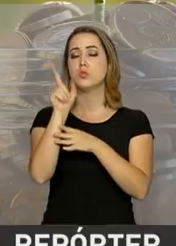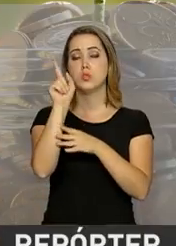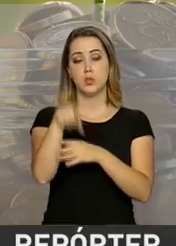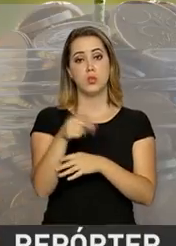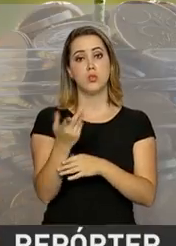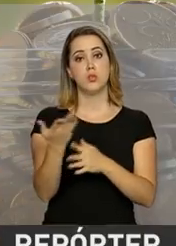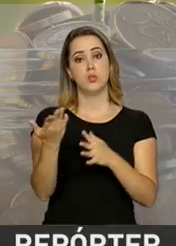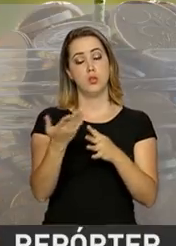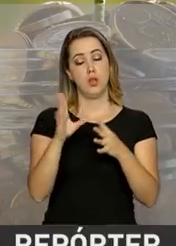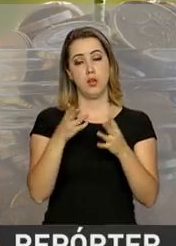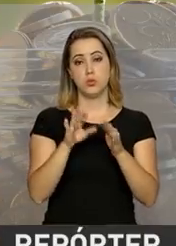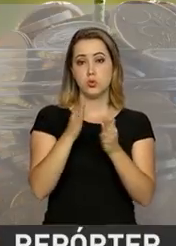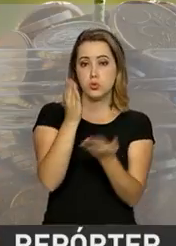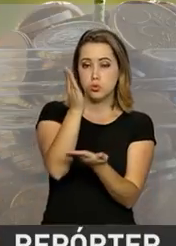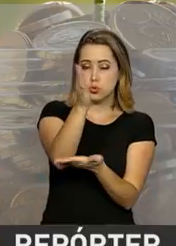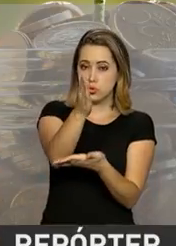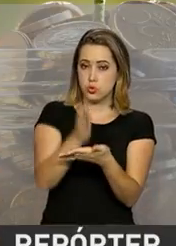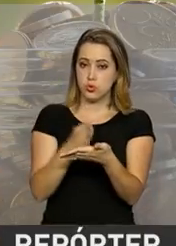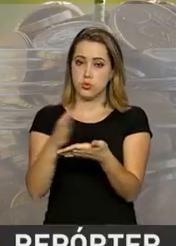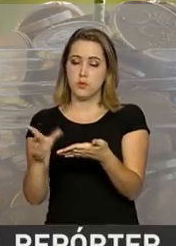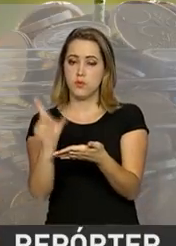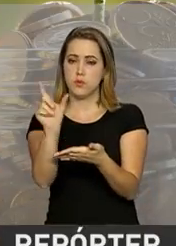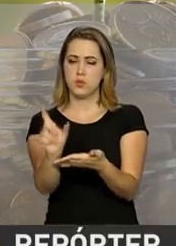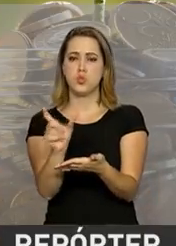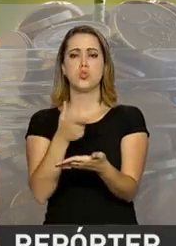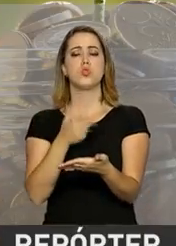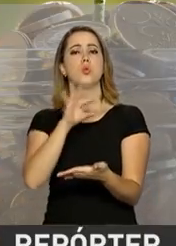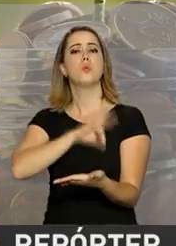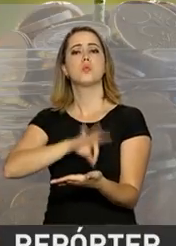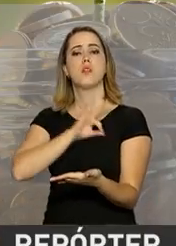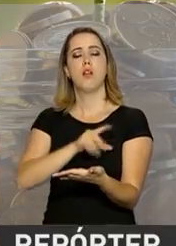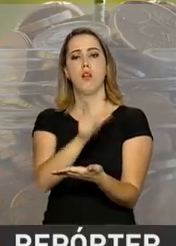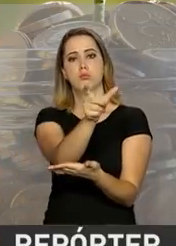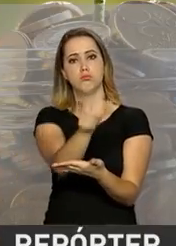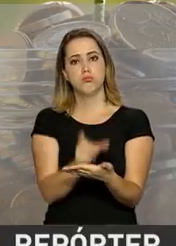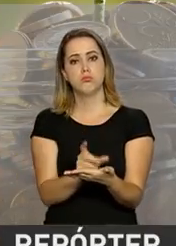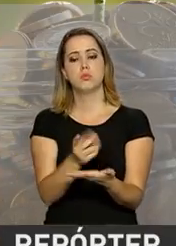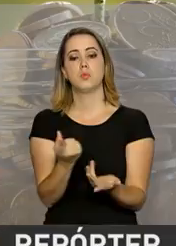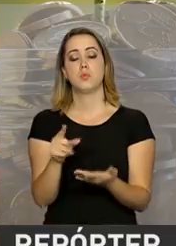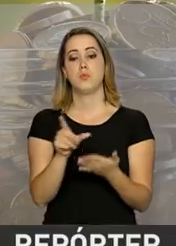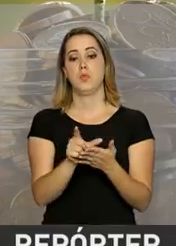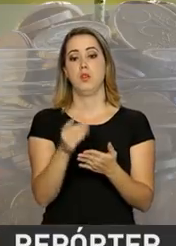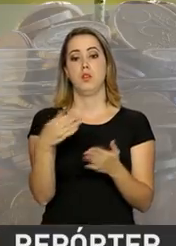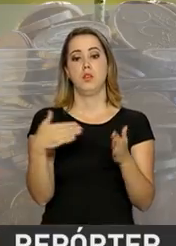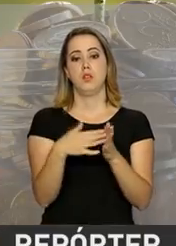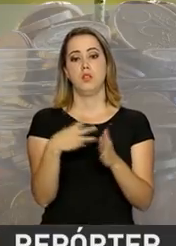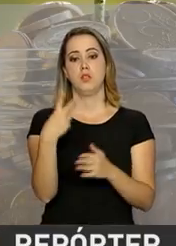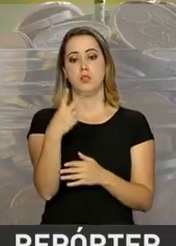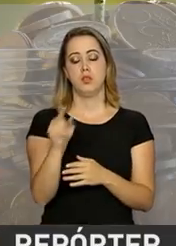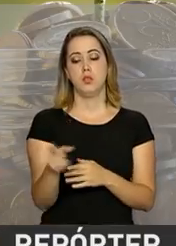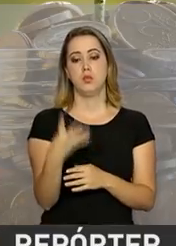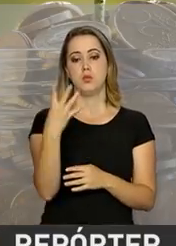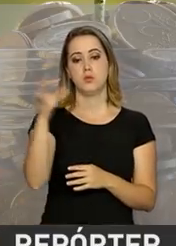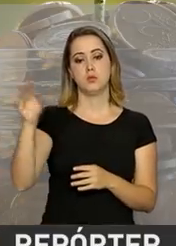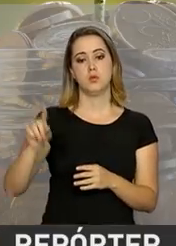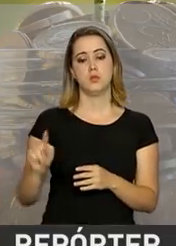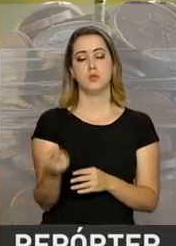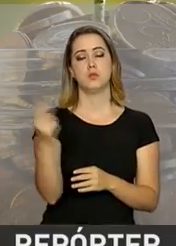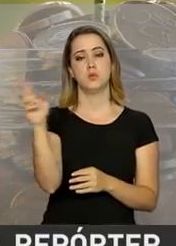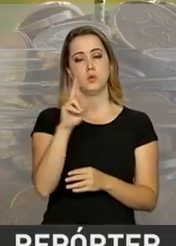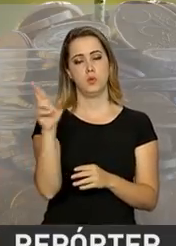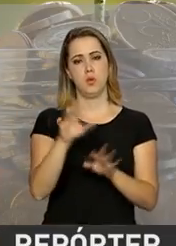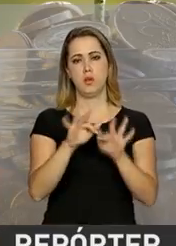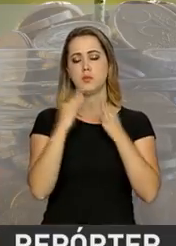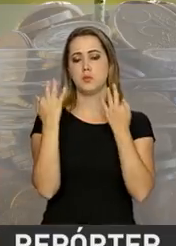por faixas de renda. O apoio inicial 1 oferece até R$ 2.400 por família, o apoio